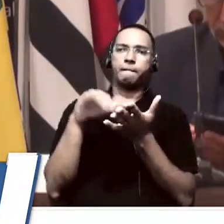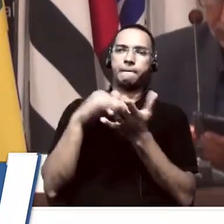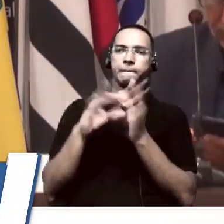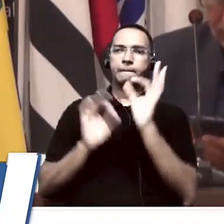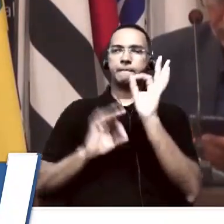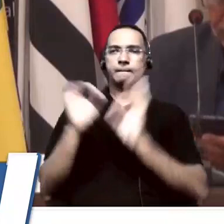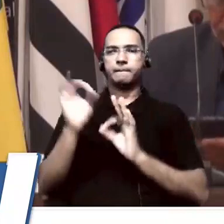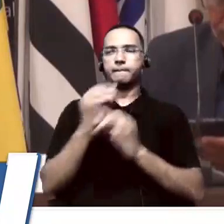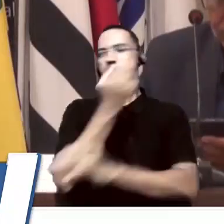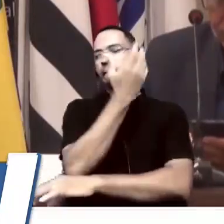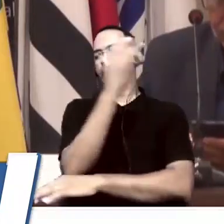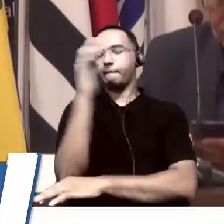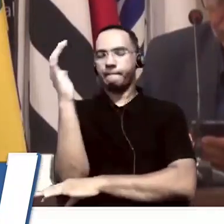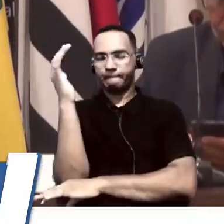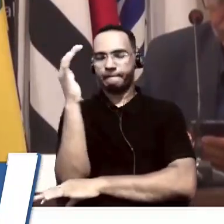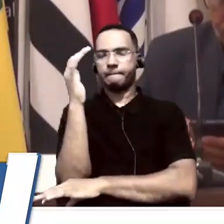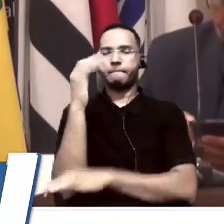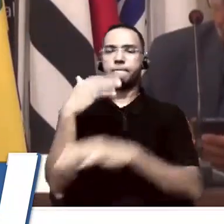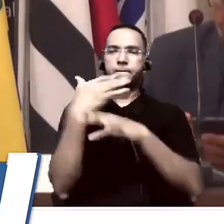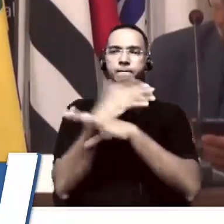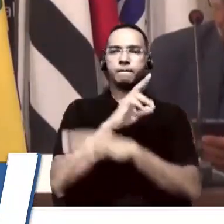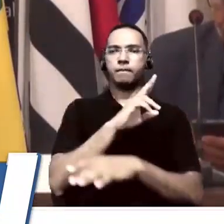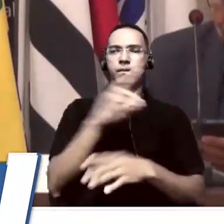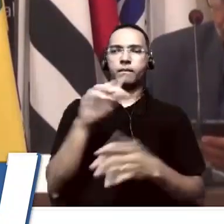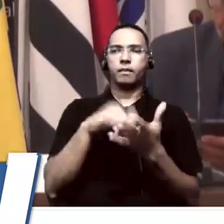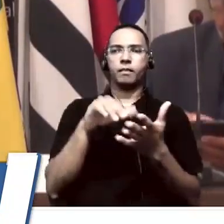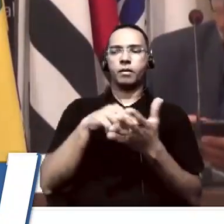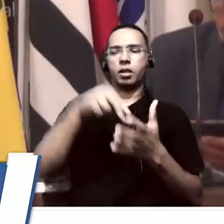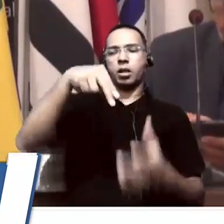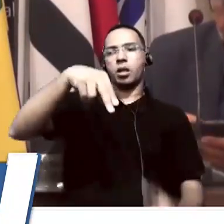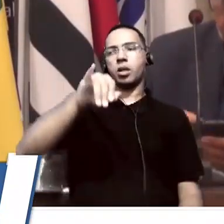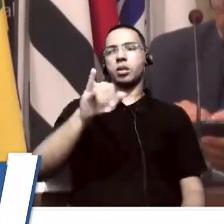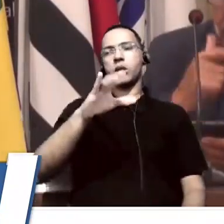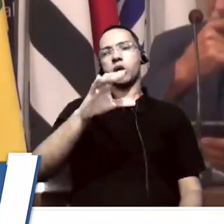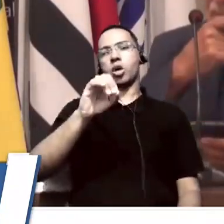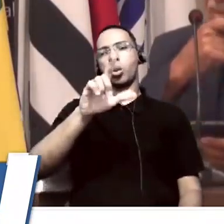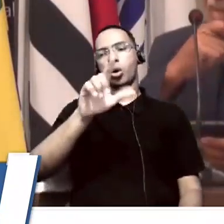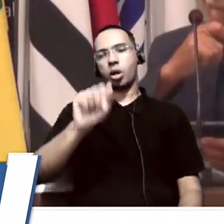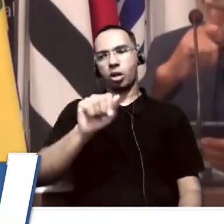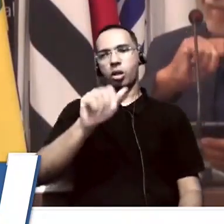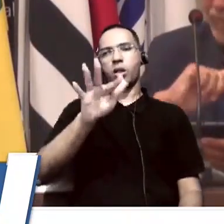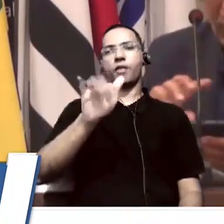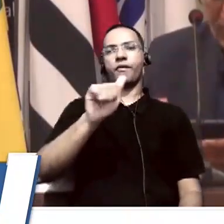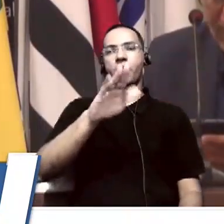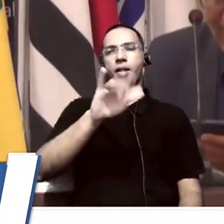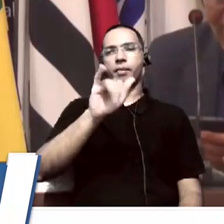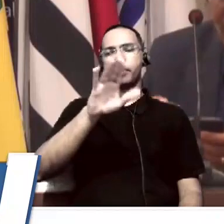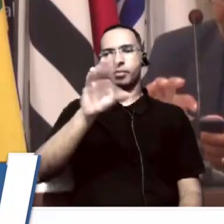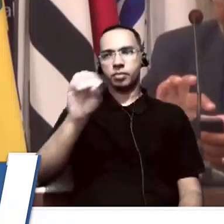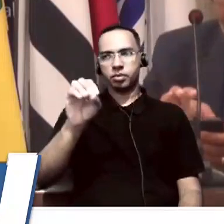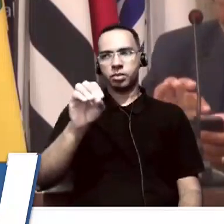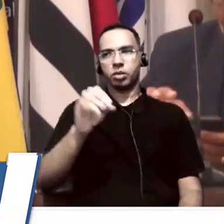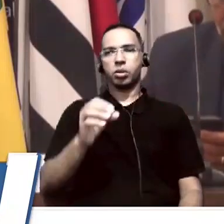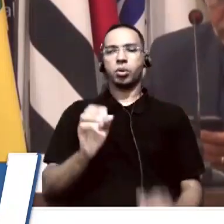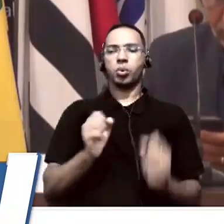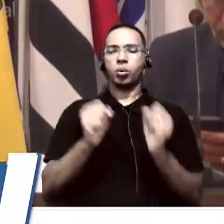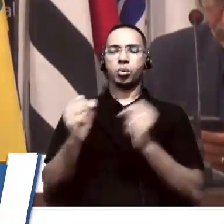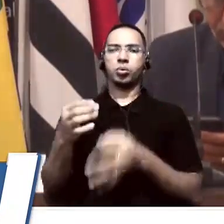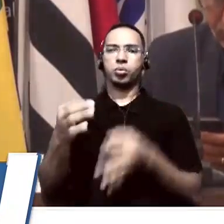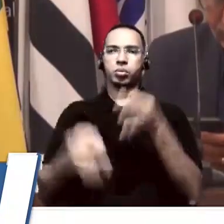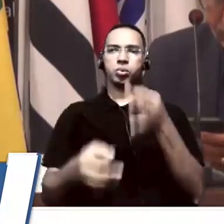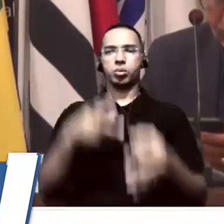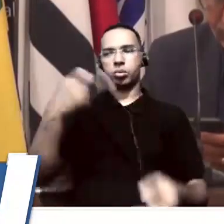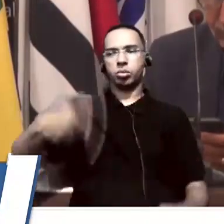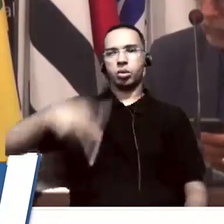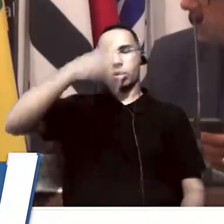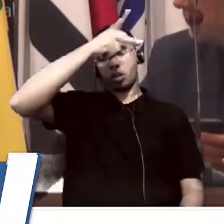Urbano, no nome do secretário Nicola, o Fabrício, o Poder Jurídico também da Prefeitura,